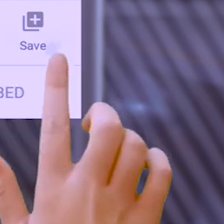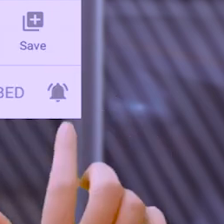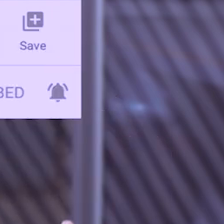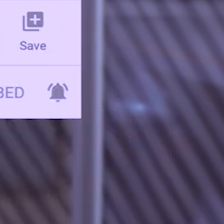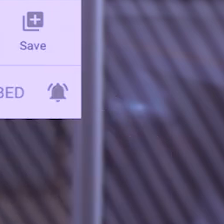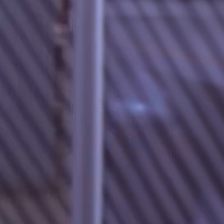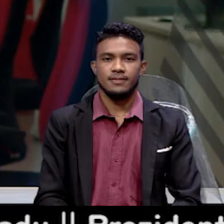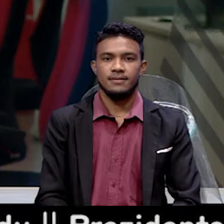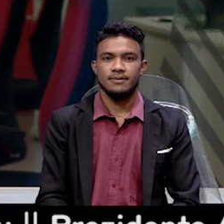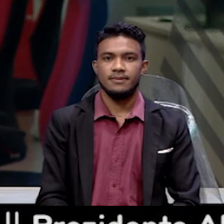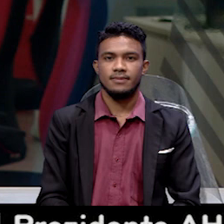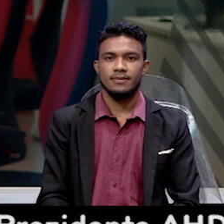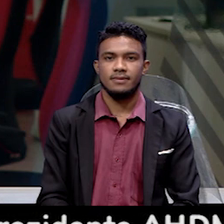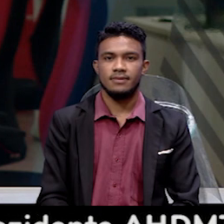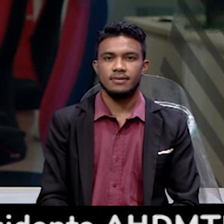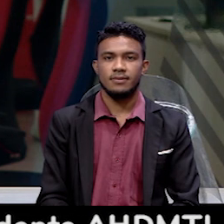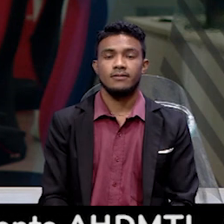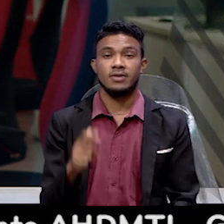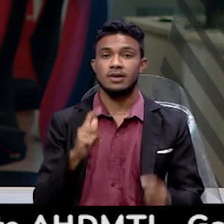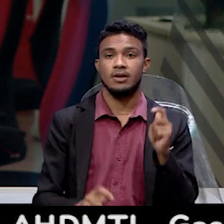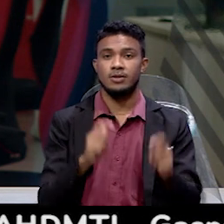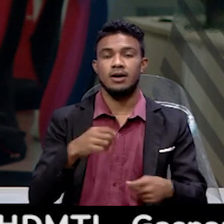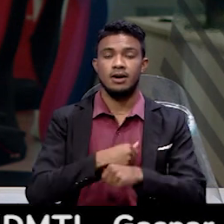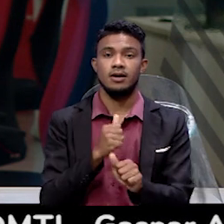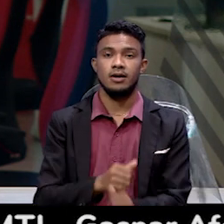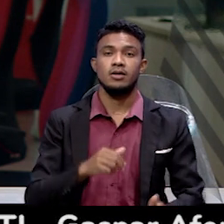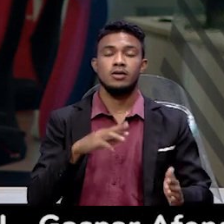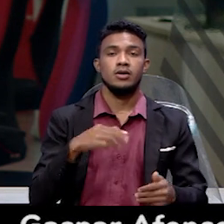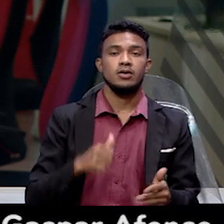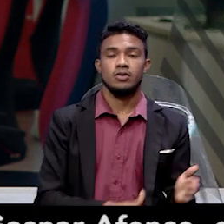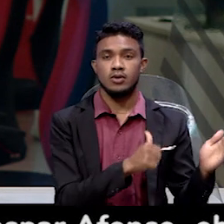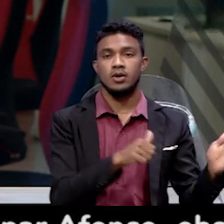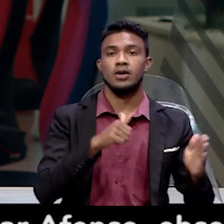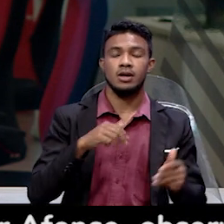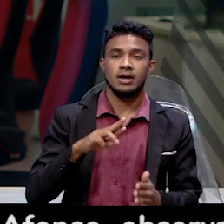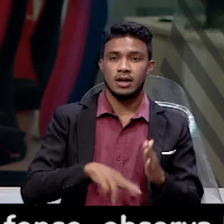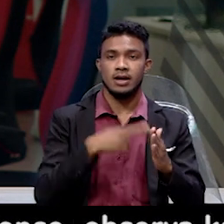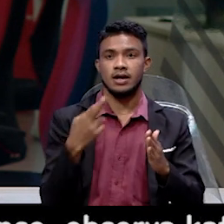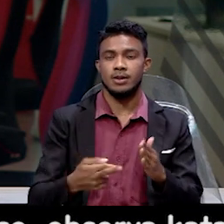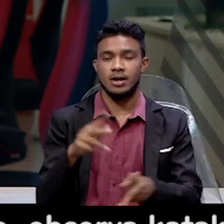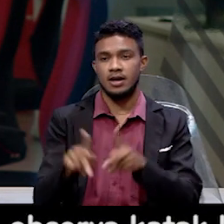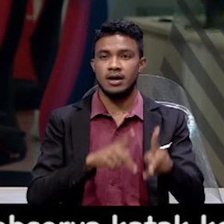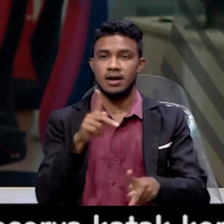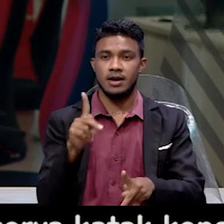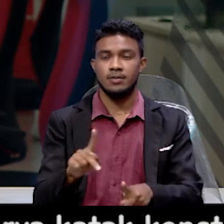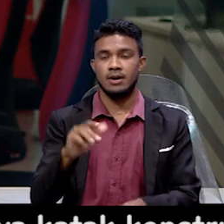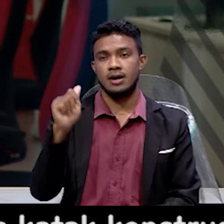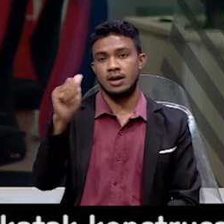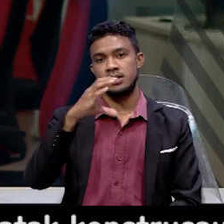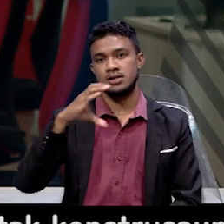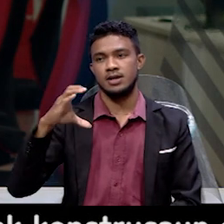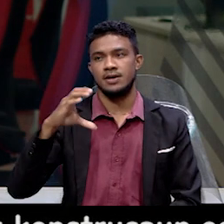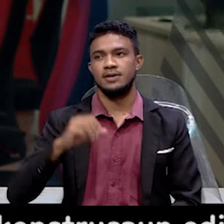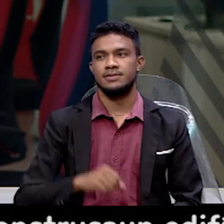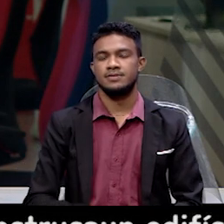de notificação. Tribunal aplica medida de coação à apresentação periódica Barguídio AC.